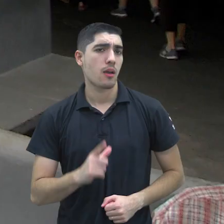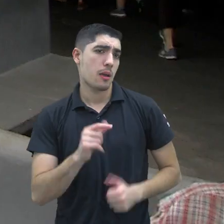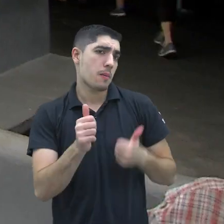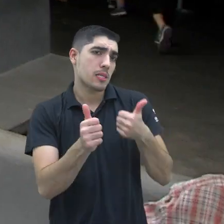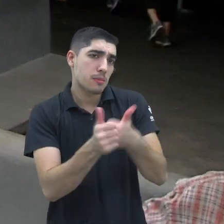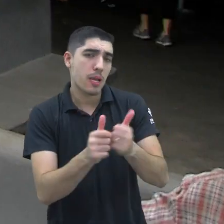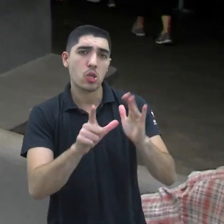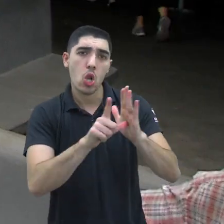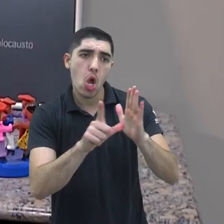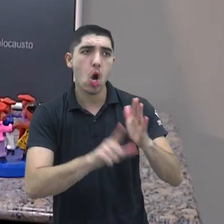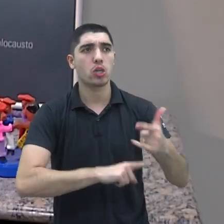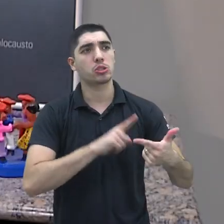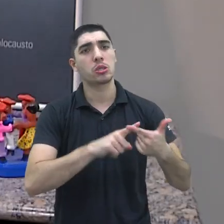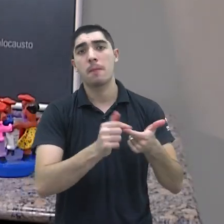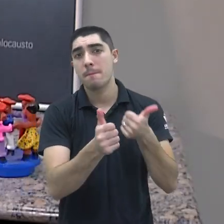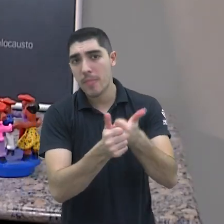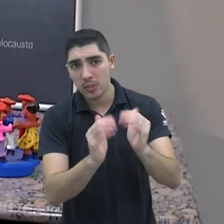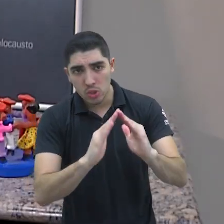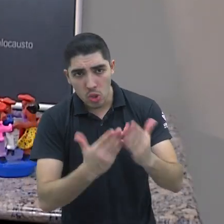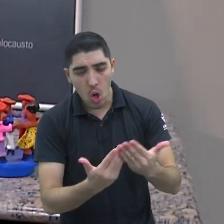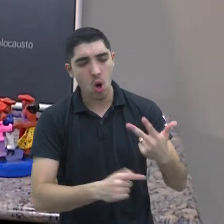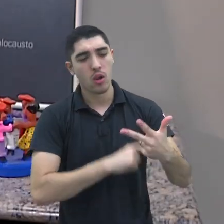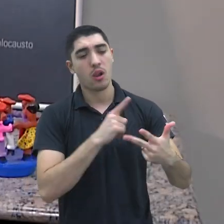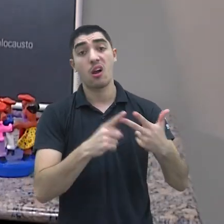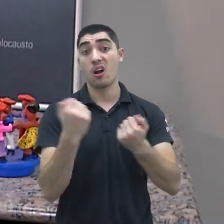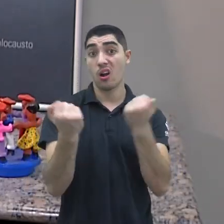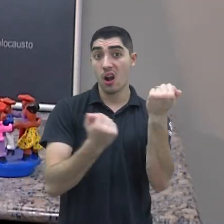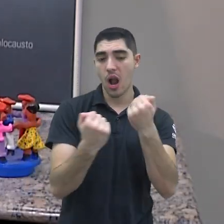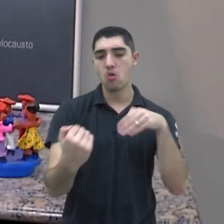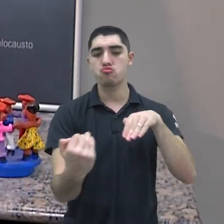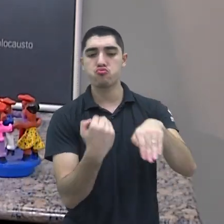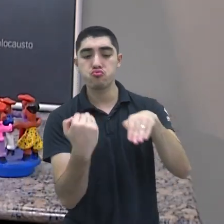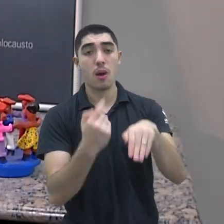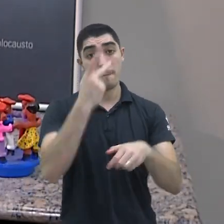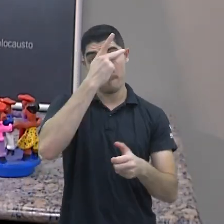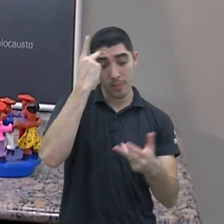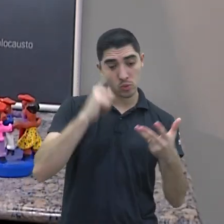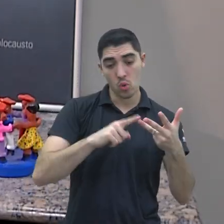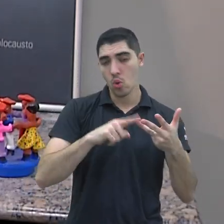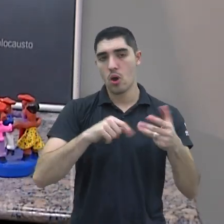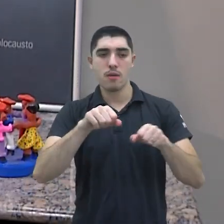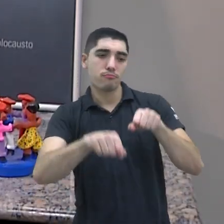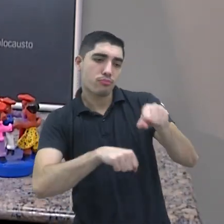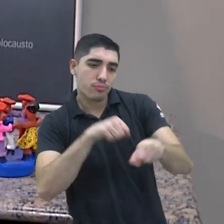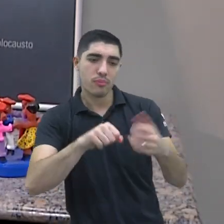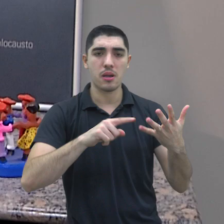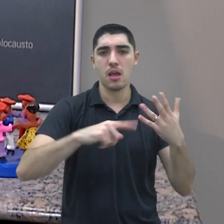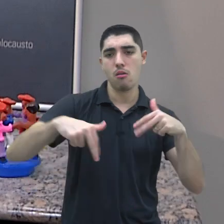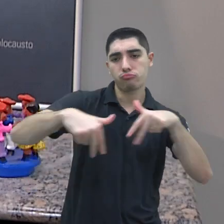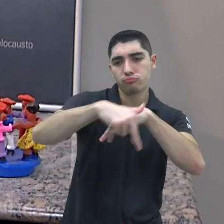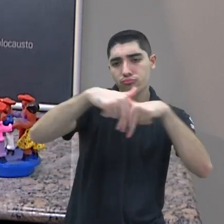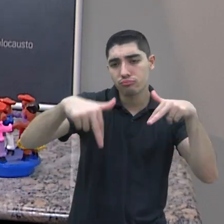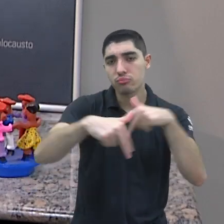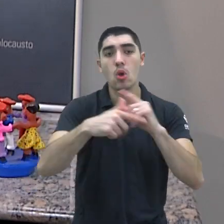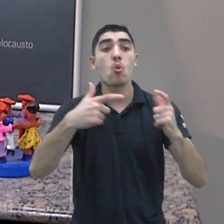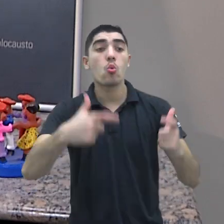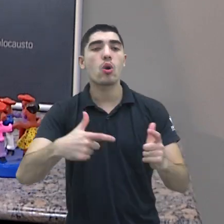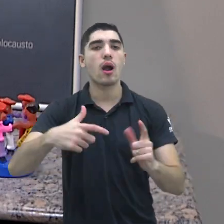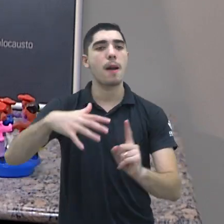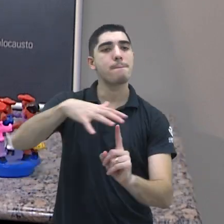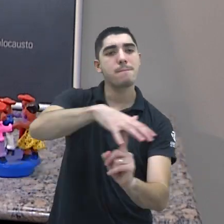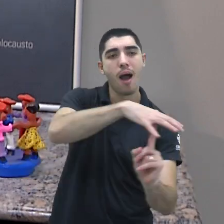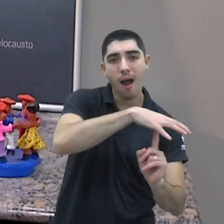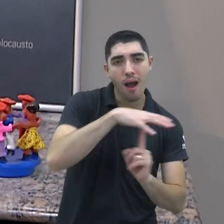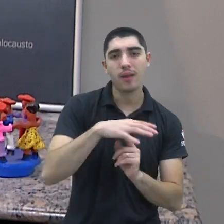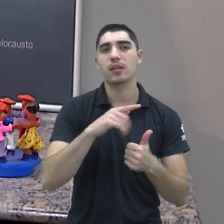sintam mais seguras. A gente tem comércio, escola, carros veiculando, bicicletas, pessoas caminhando,